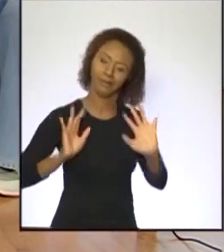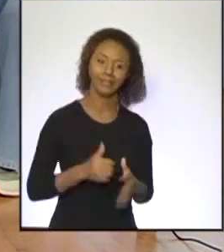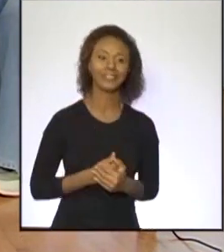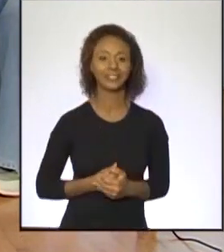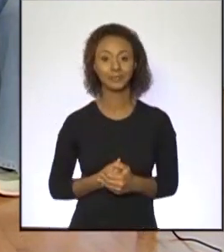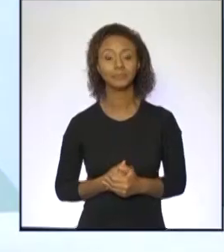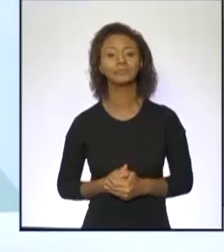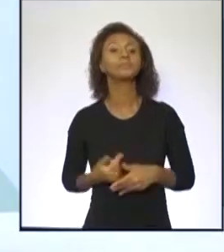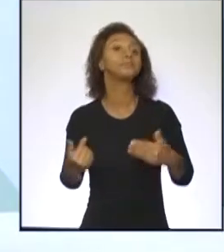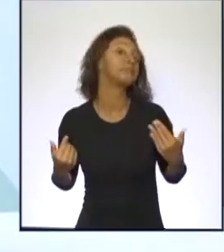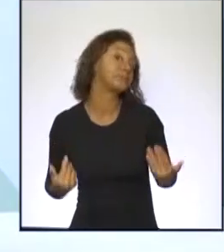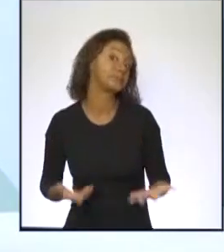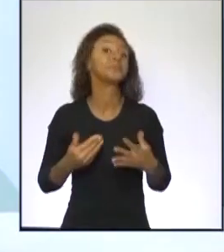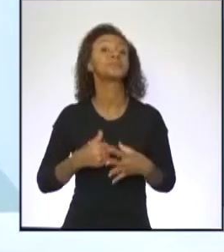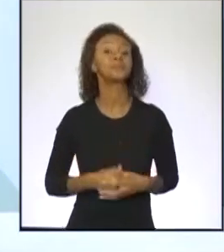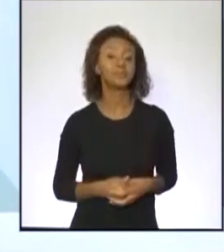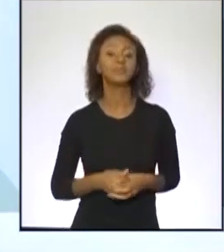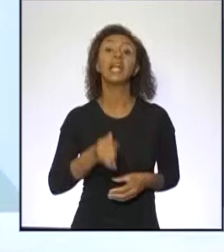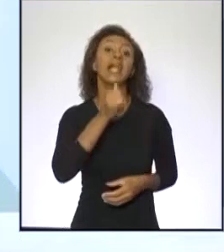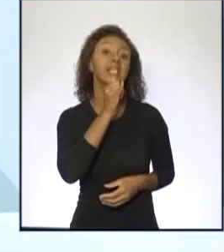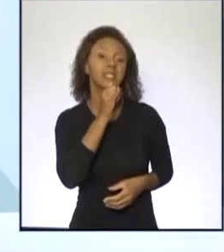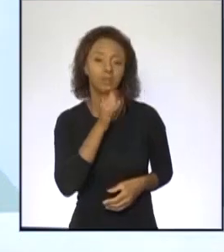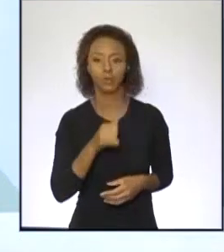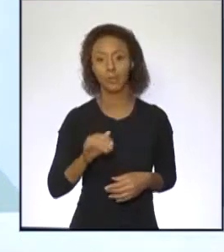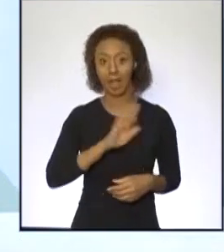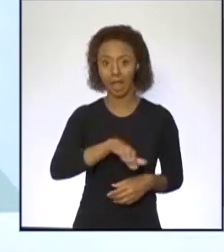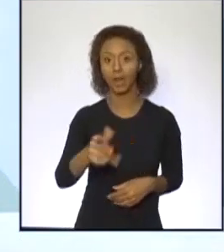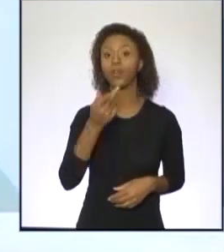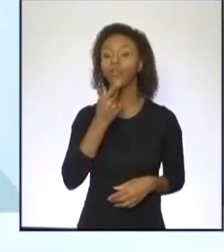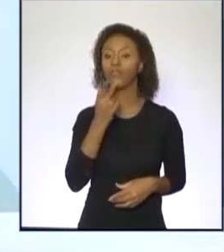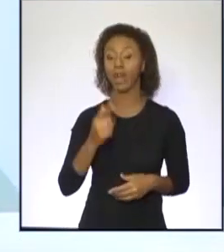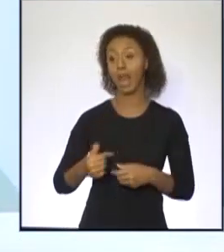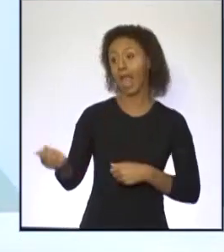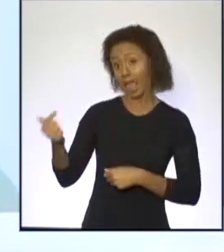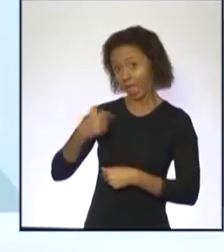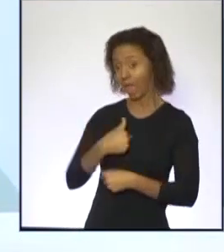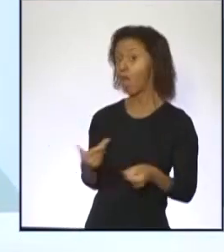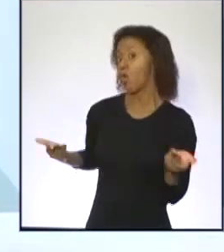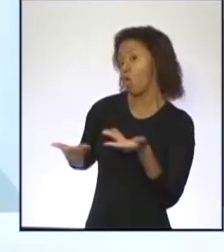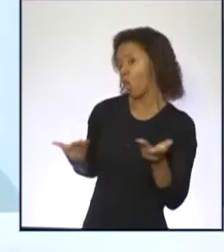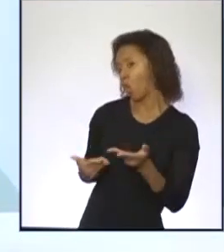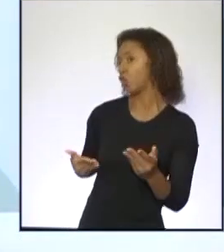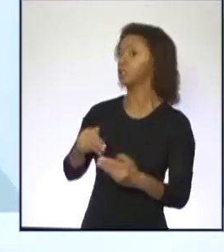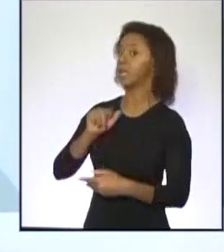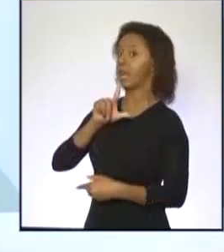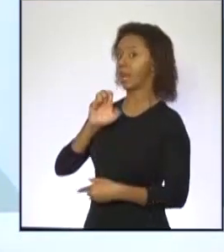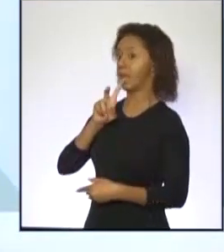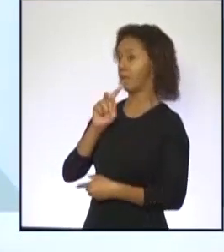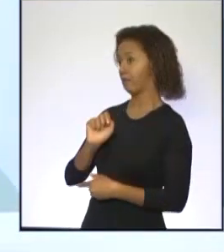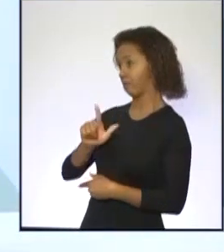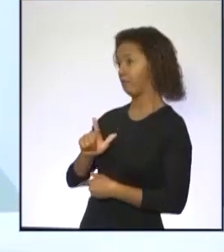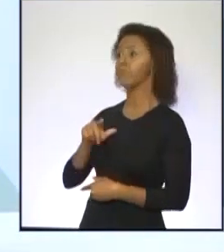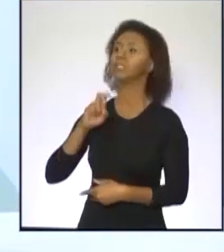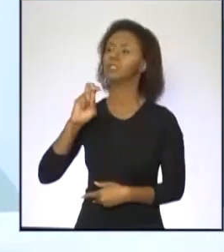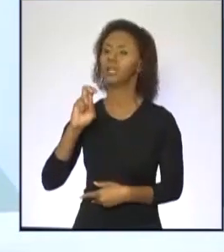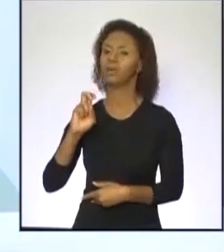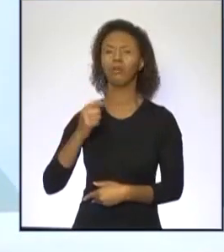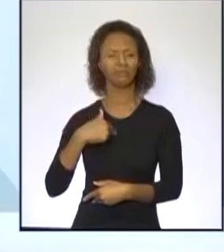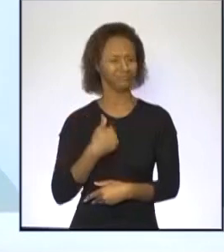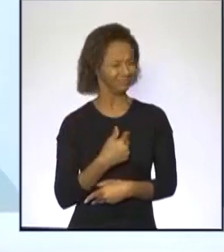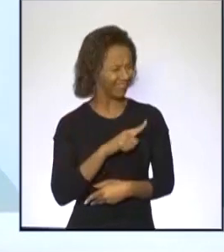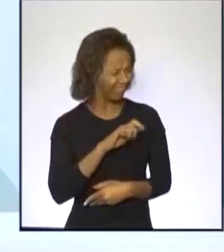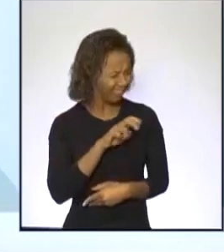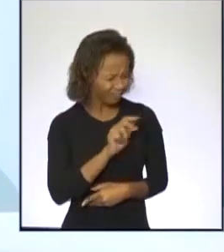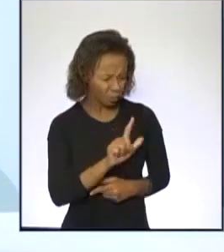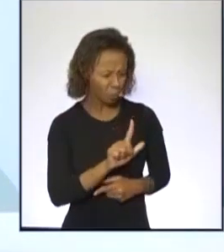por exemplo, os alunos falam assim, hoje eu estou no level 5. Aí a gente pergunta level, o que é level? Ah,